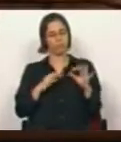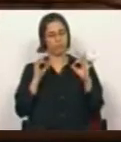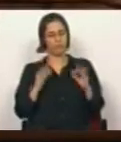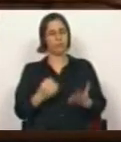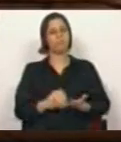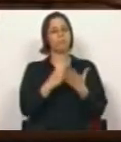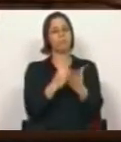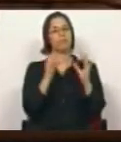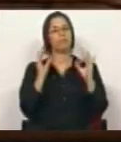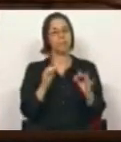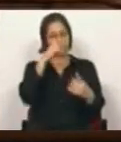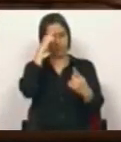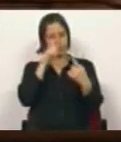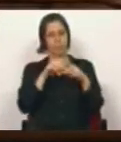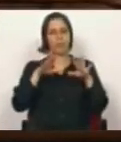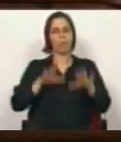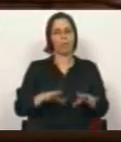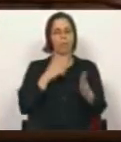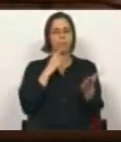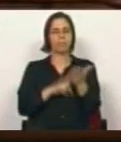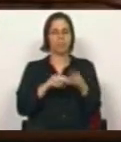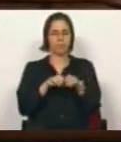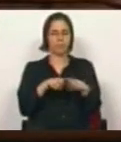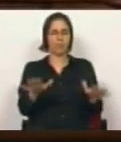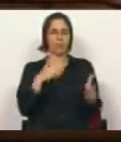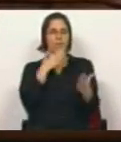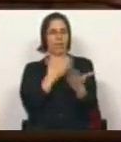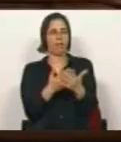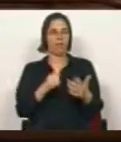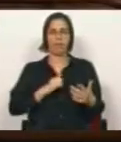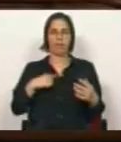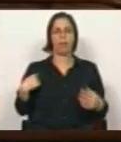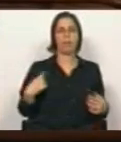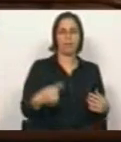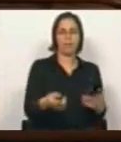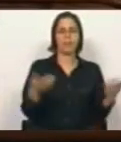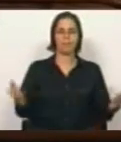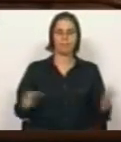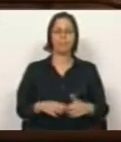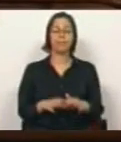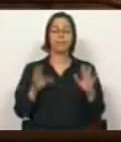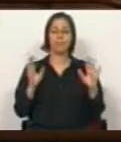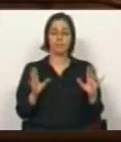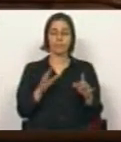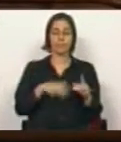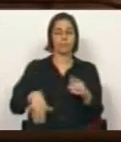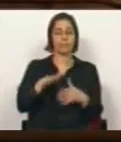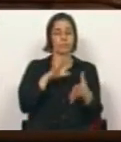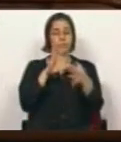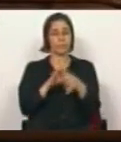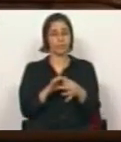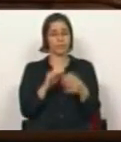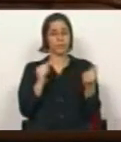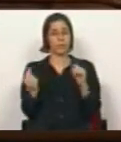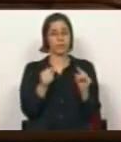o seu contributo no sentido de travar esta verdadeira praga que tomou conta do nosso dia-a-dia. Mas, no âmbito